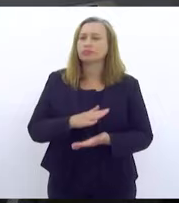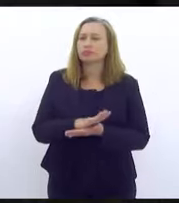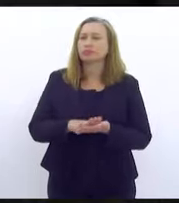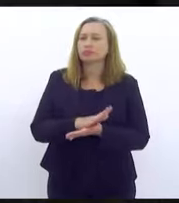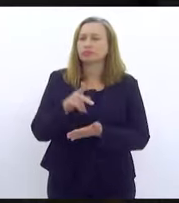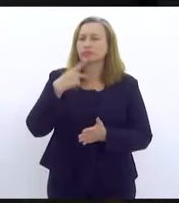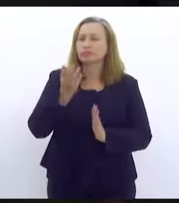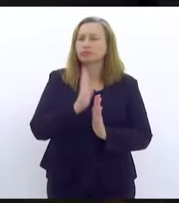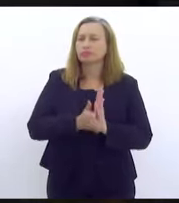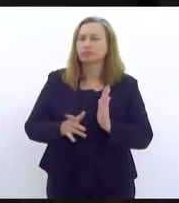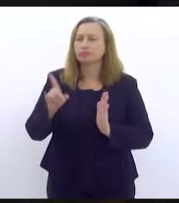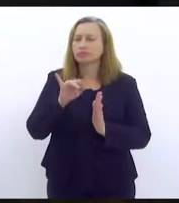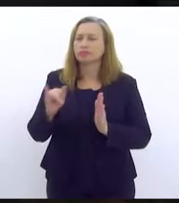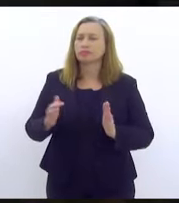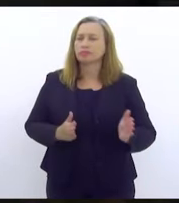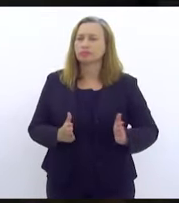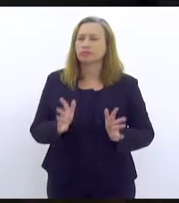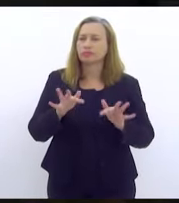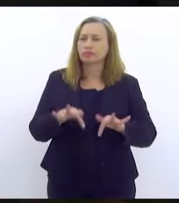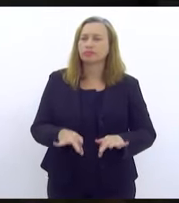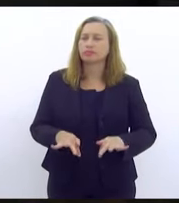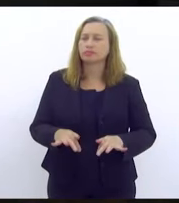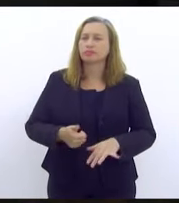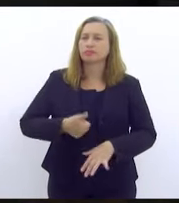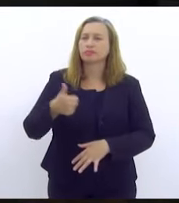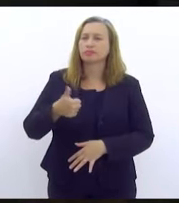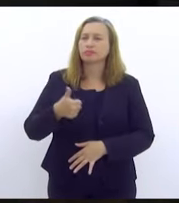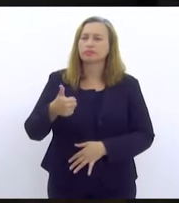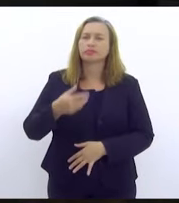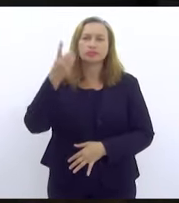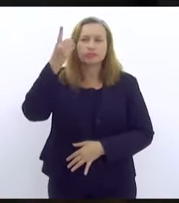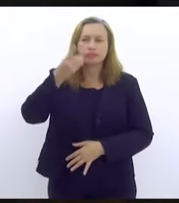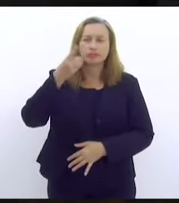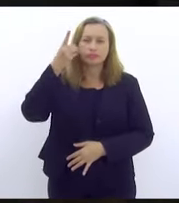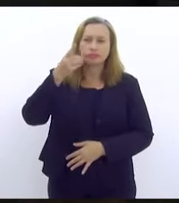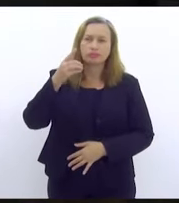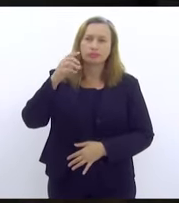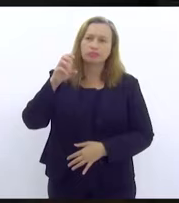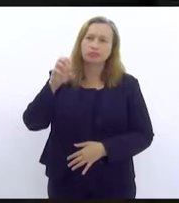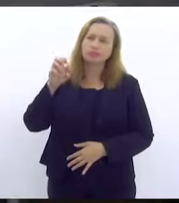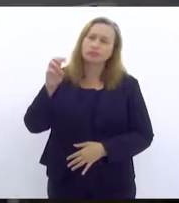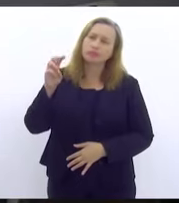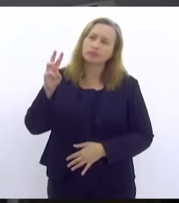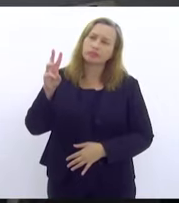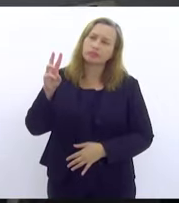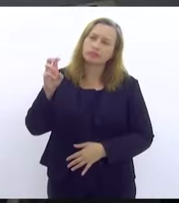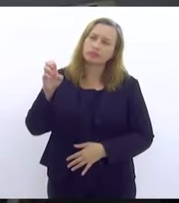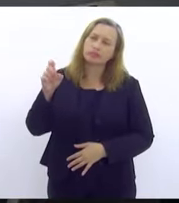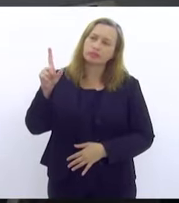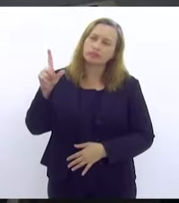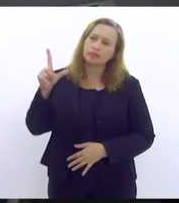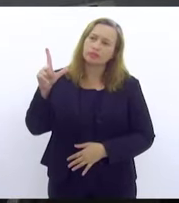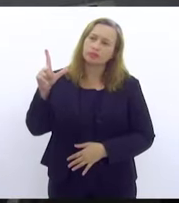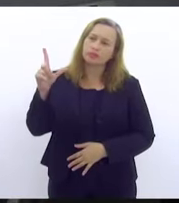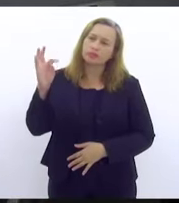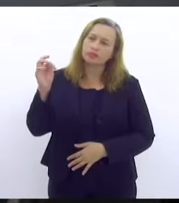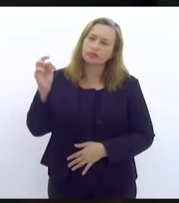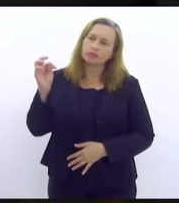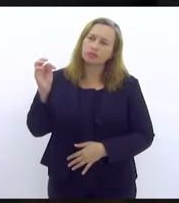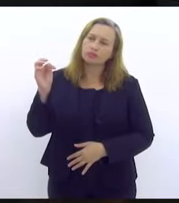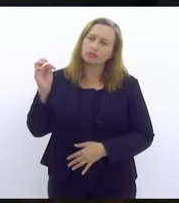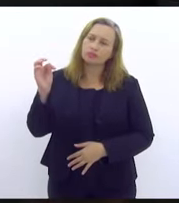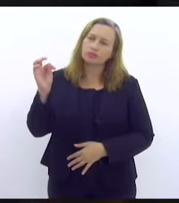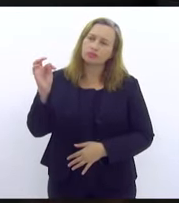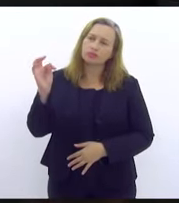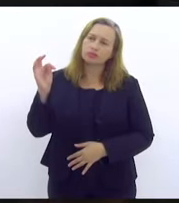havendo a tratar na ordem do dia, passa seu expediente final. Primeiro orador inscrito, o deputado Elton Cristo. Vossa Excelência vai usar a